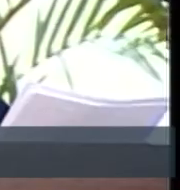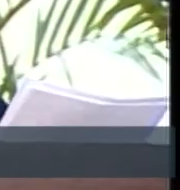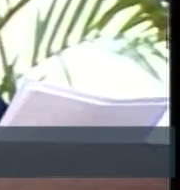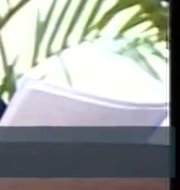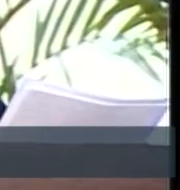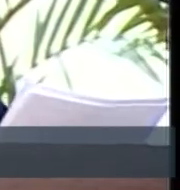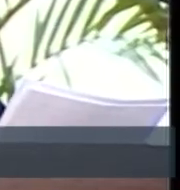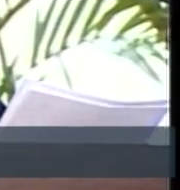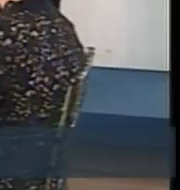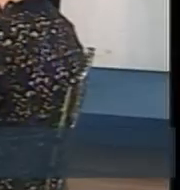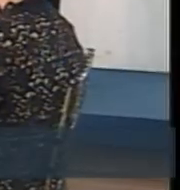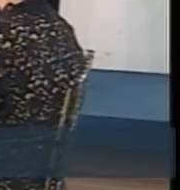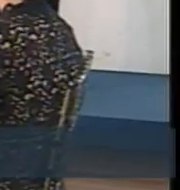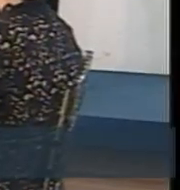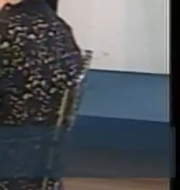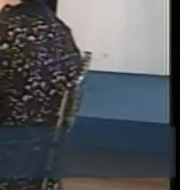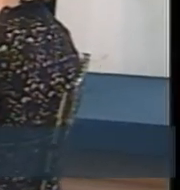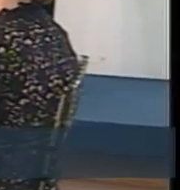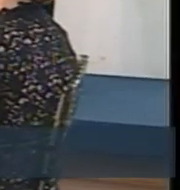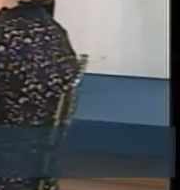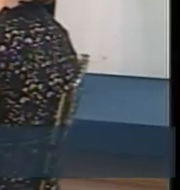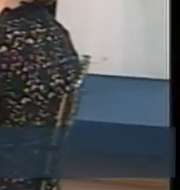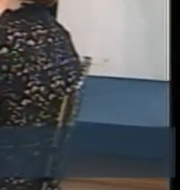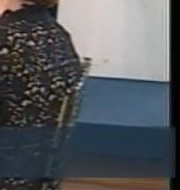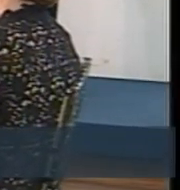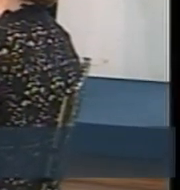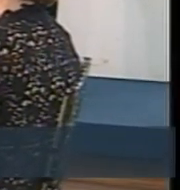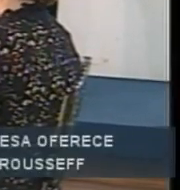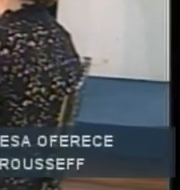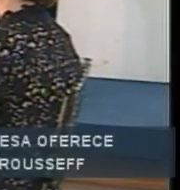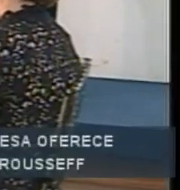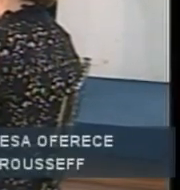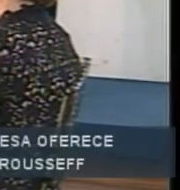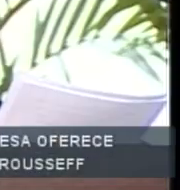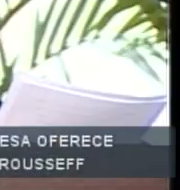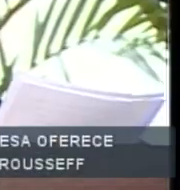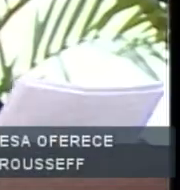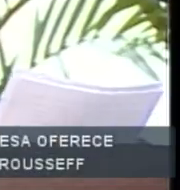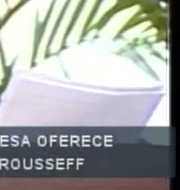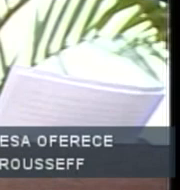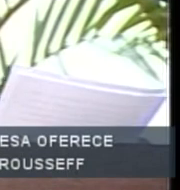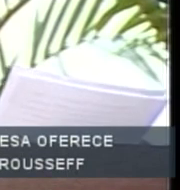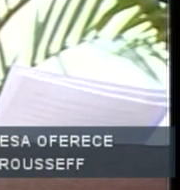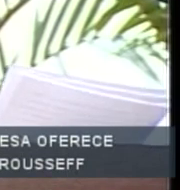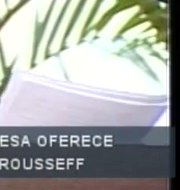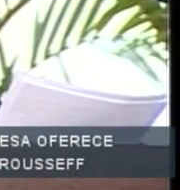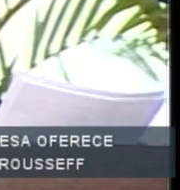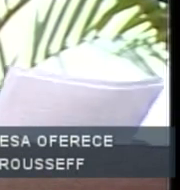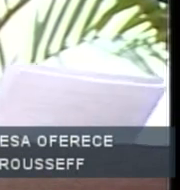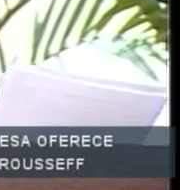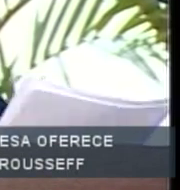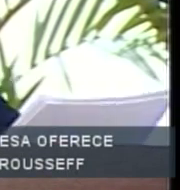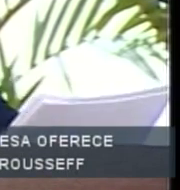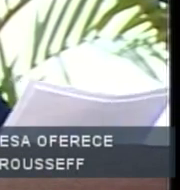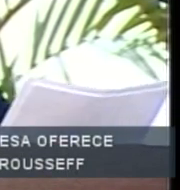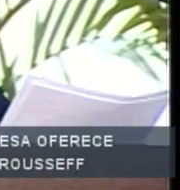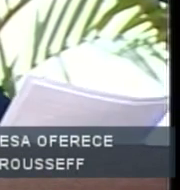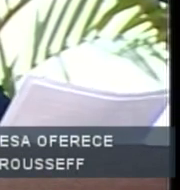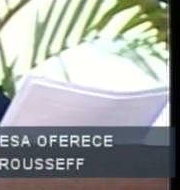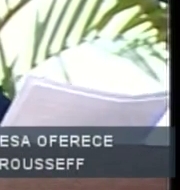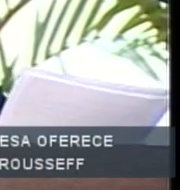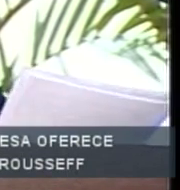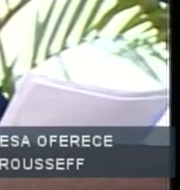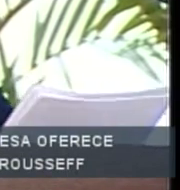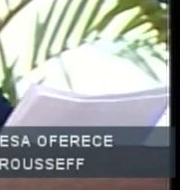Excelentíssimo senhor ministro-chefe do Gabinete de Segurança Institucional da Presidência, José Elito Carvalho Siqueira. Excelentíssimo